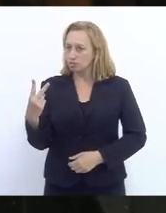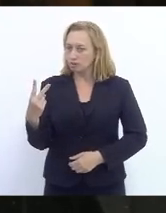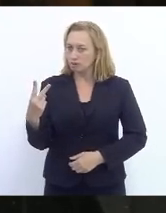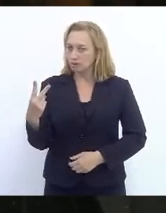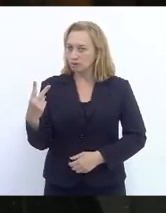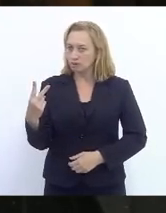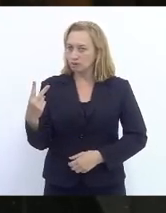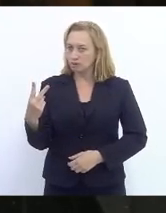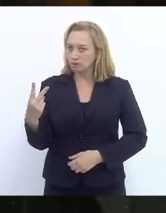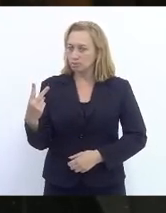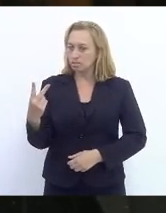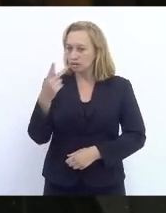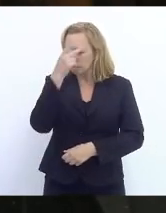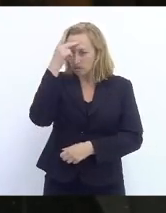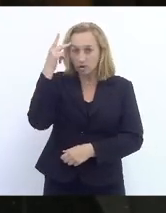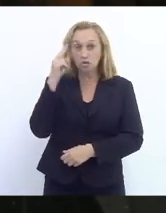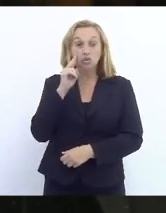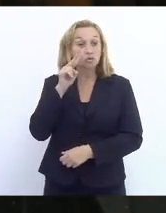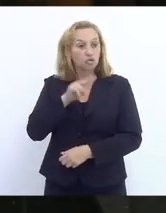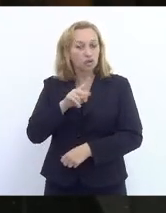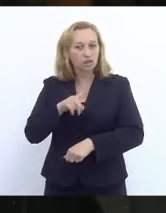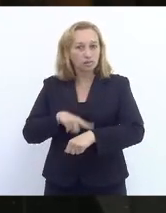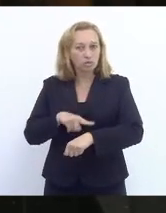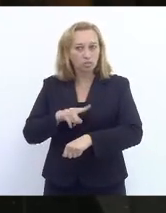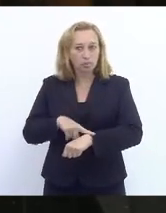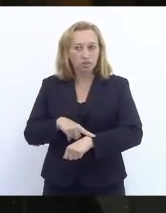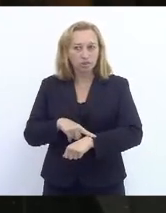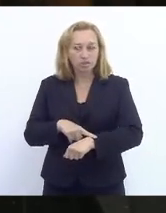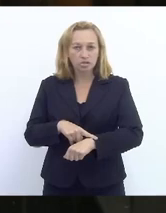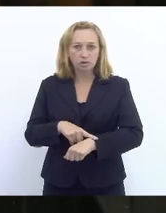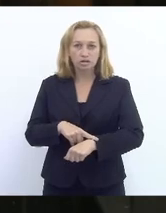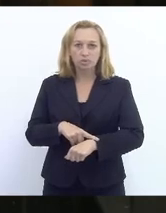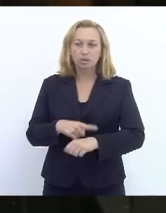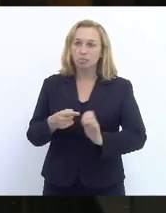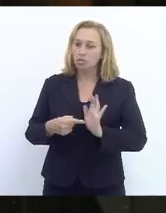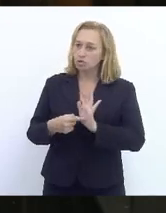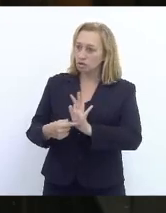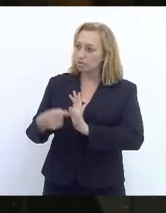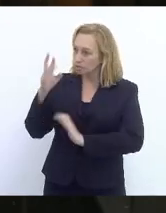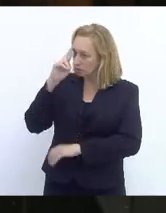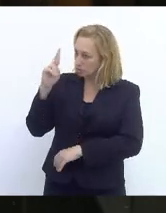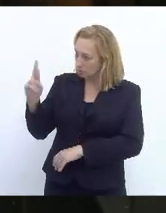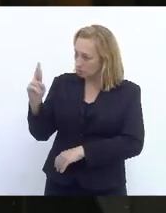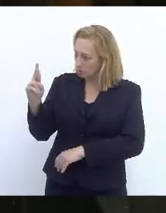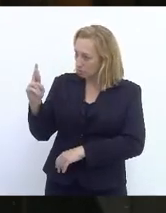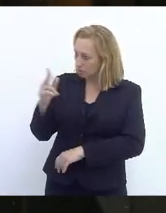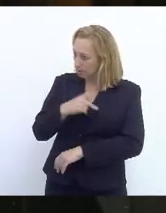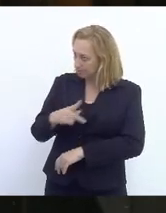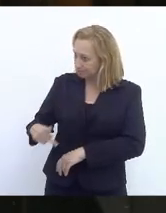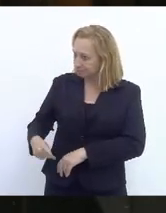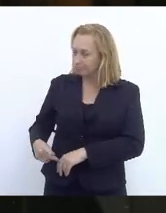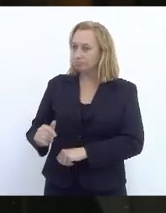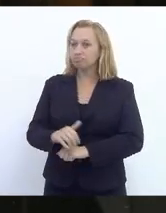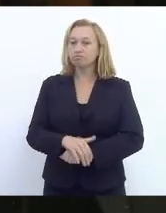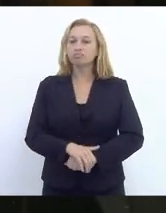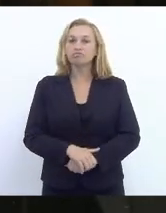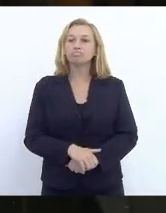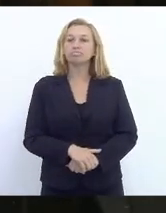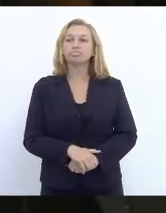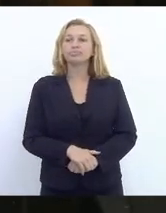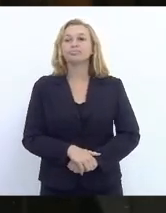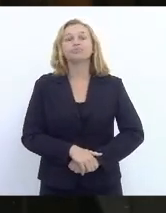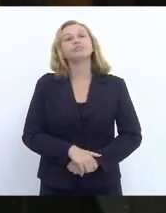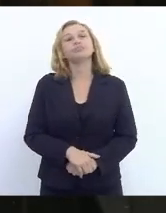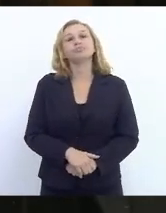nos assista nesse momento apresentado por vossa excelência o que demandavam